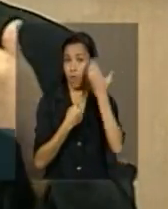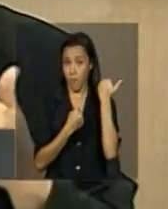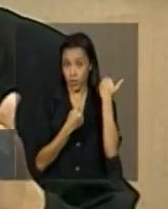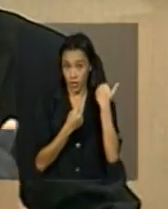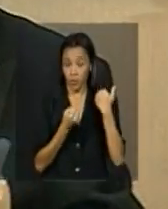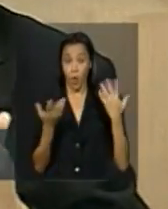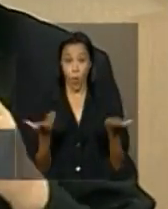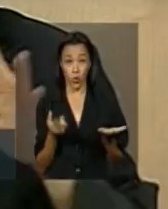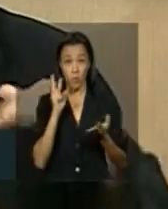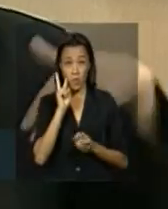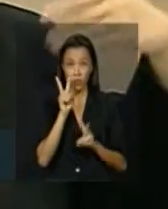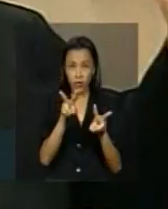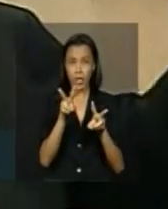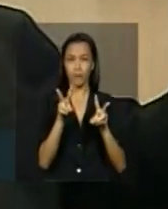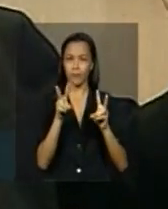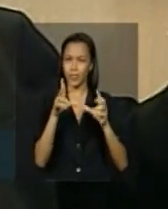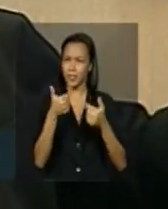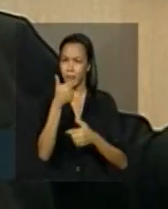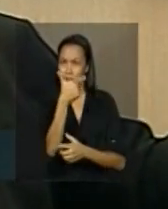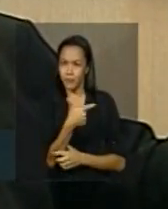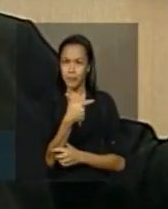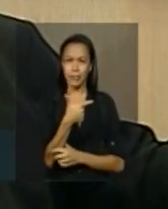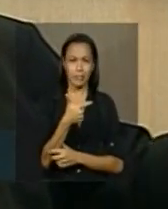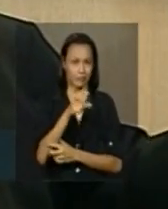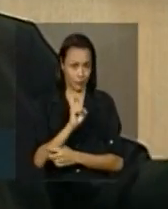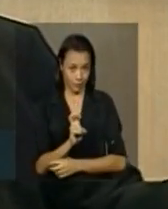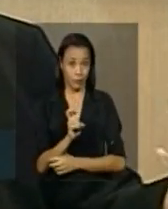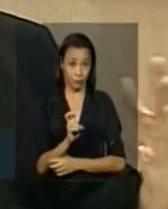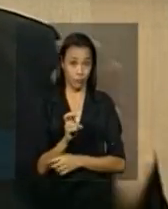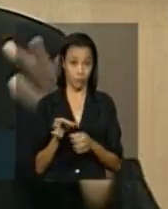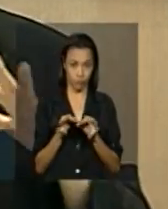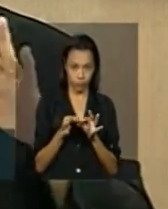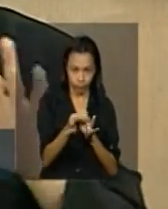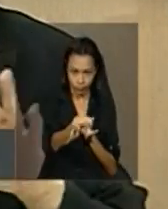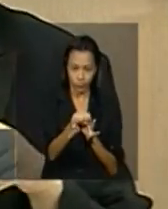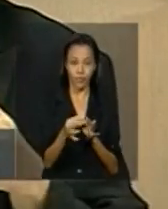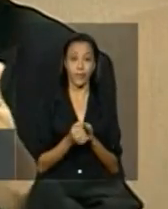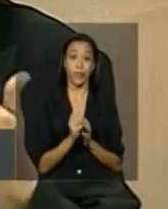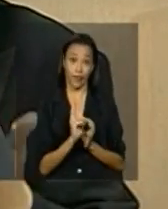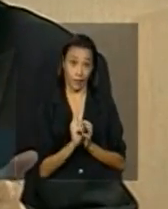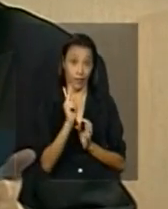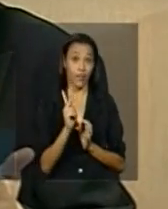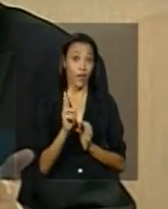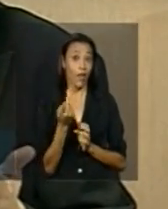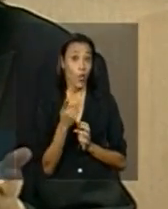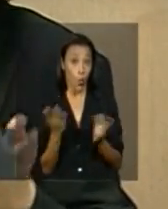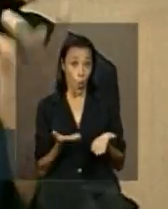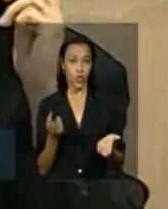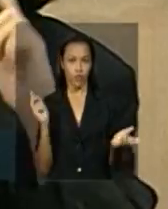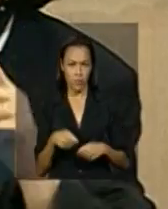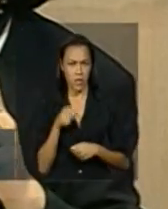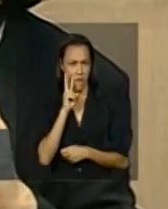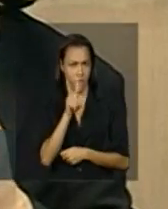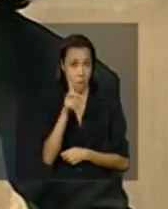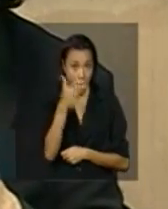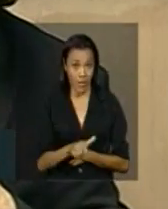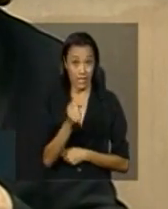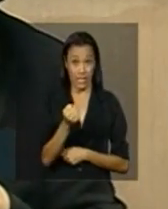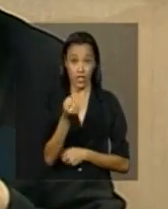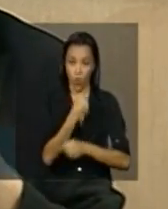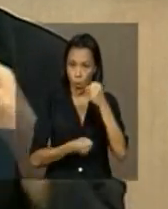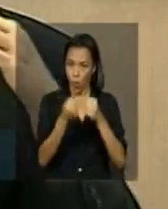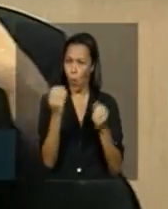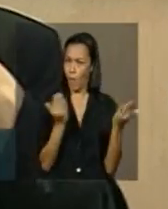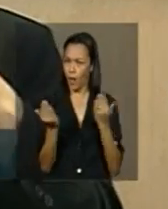mesmo enxergando acima de 25 ha no desmatamento nós estamos enxergando mais se compararmos com o período